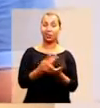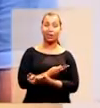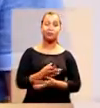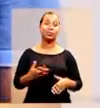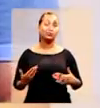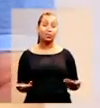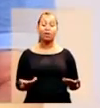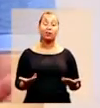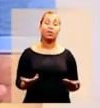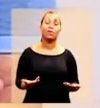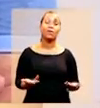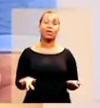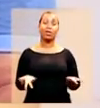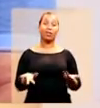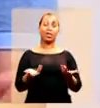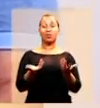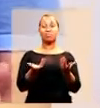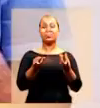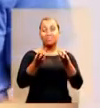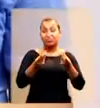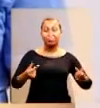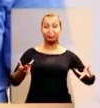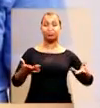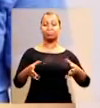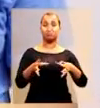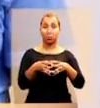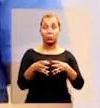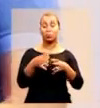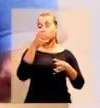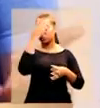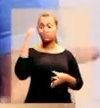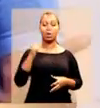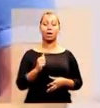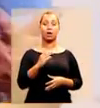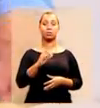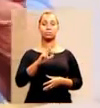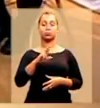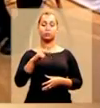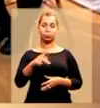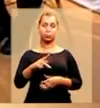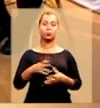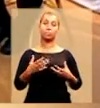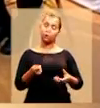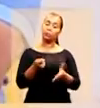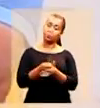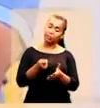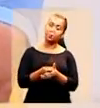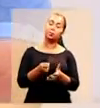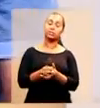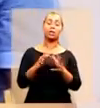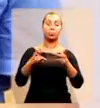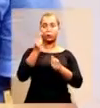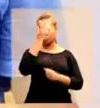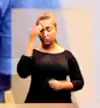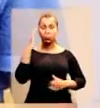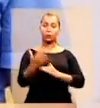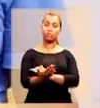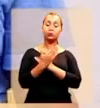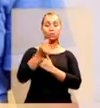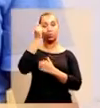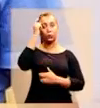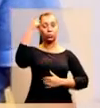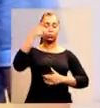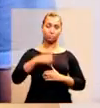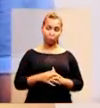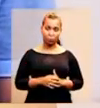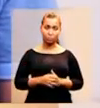falcatruas. É um desprestígio para a própria categoria. Ô, a CIRP, faça agora aí, cara, vamos militar aí com os seus associados para poder